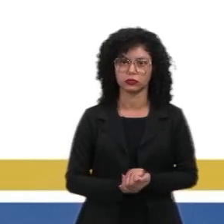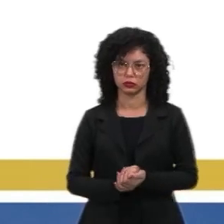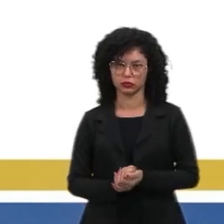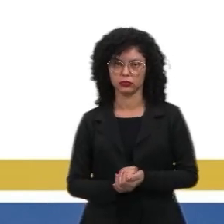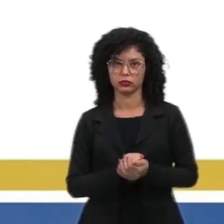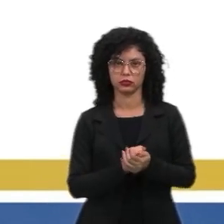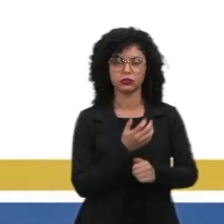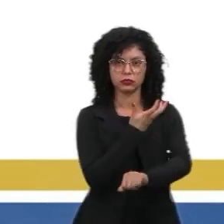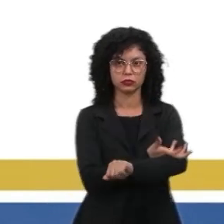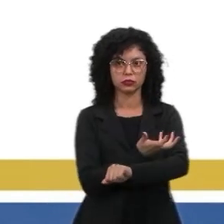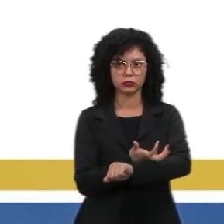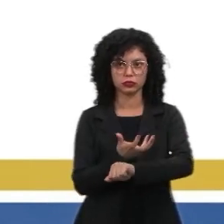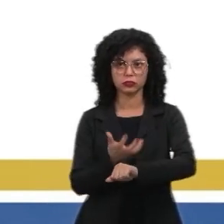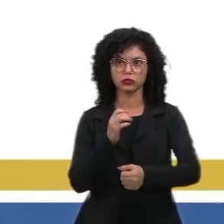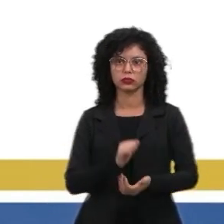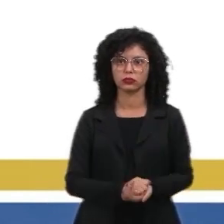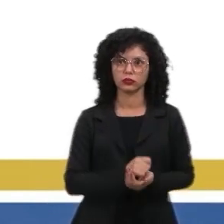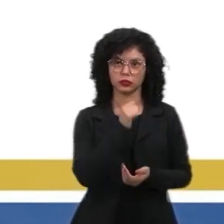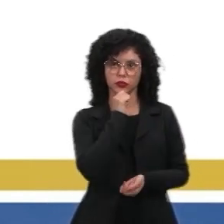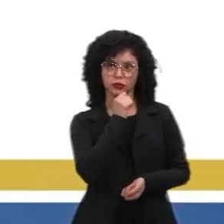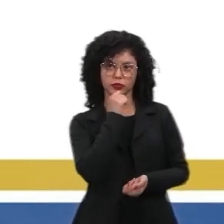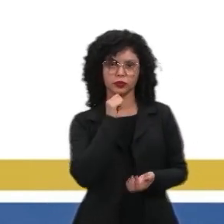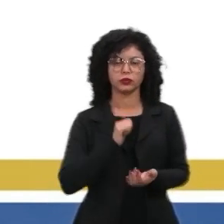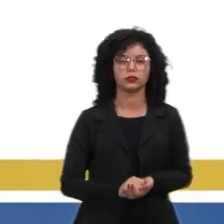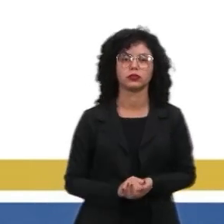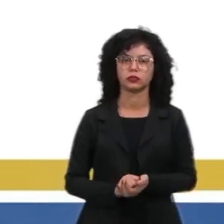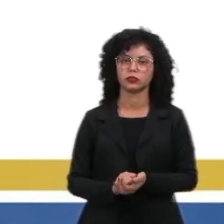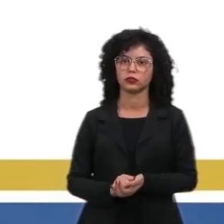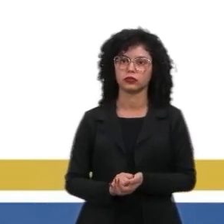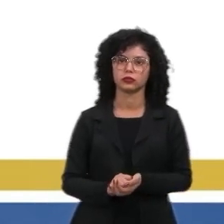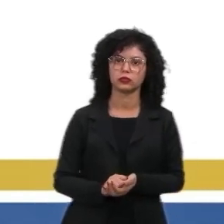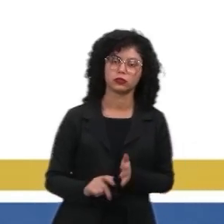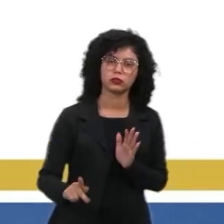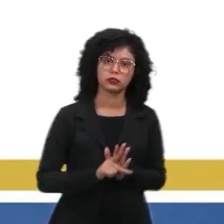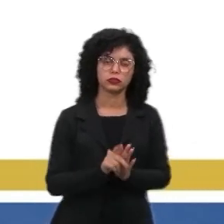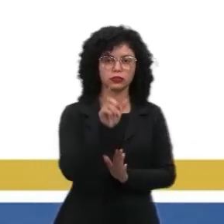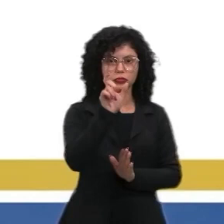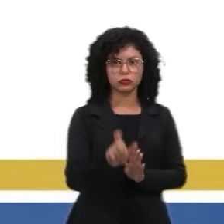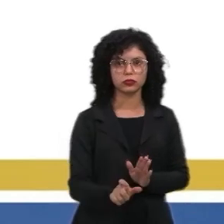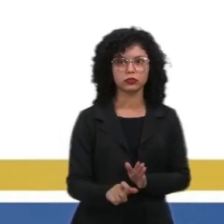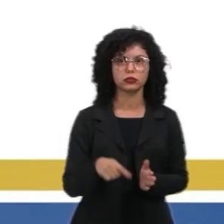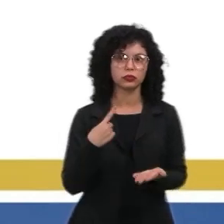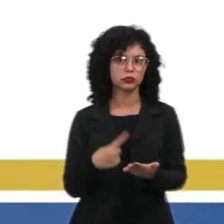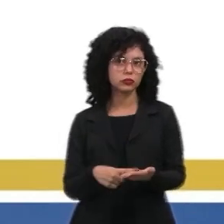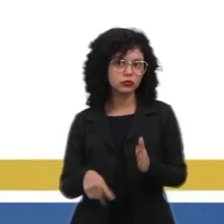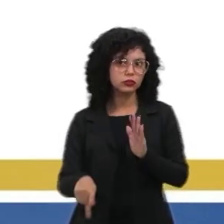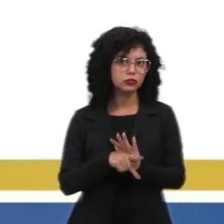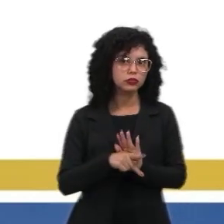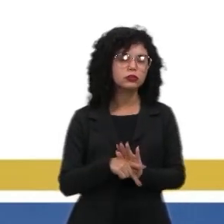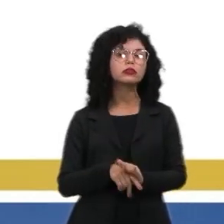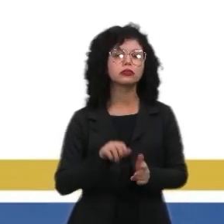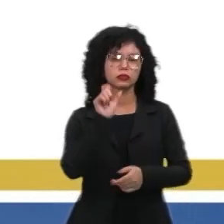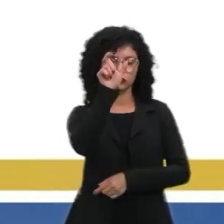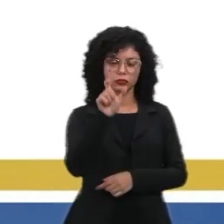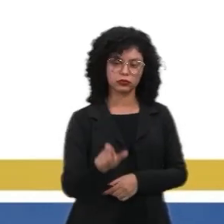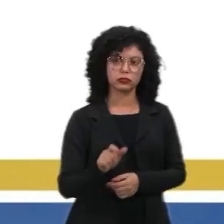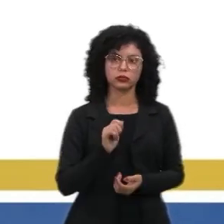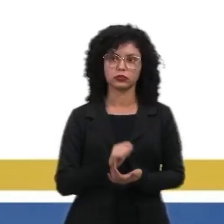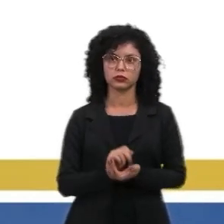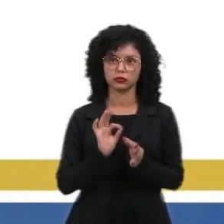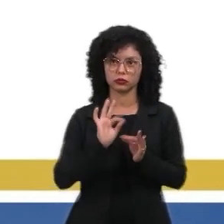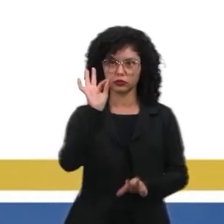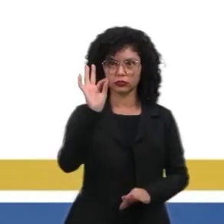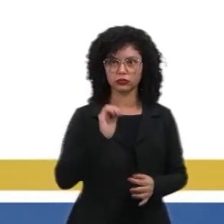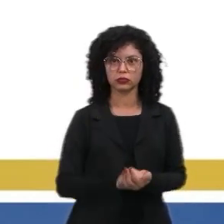grama, que costuma ocupar a zona central dos estádios de atletismo. A marca obtida pelo atleta é medida pelos